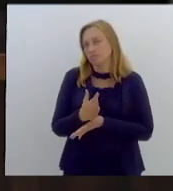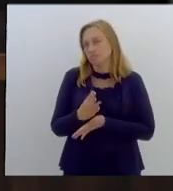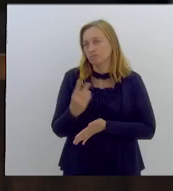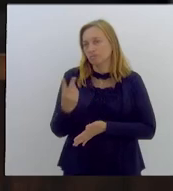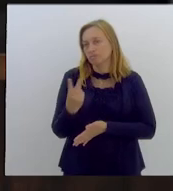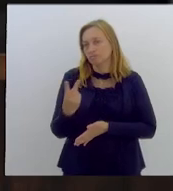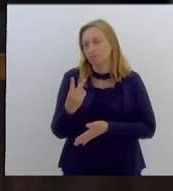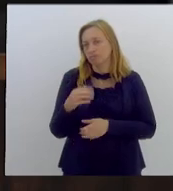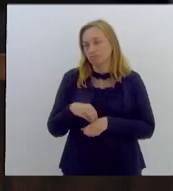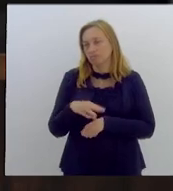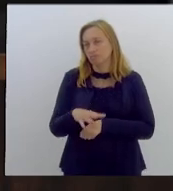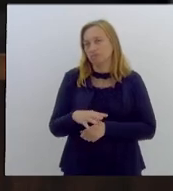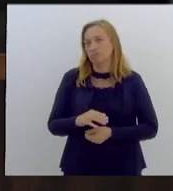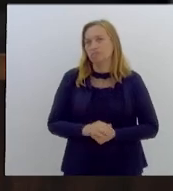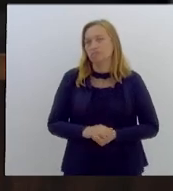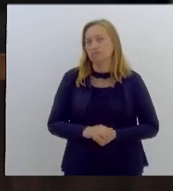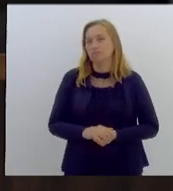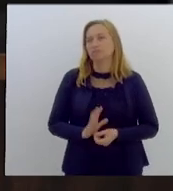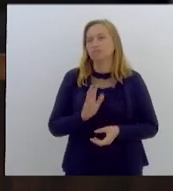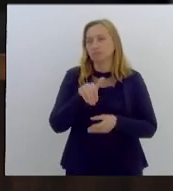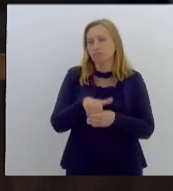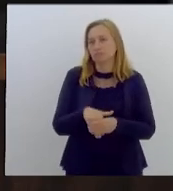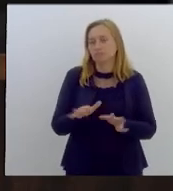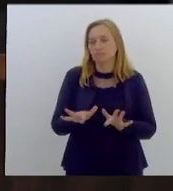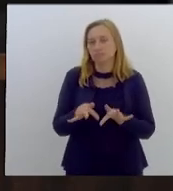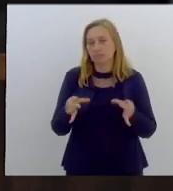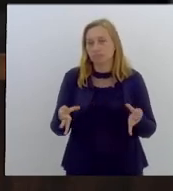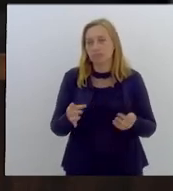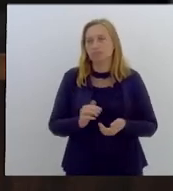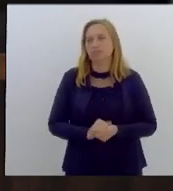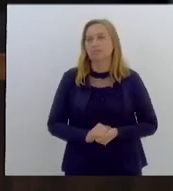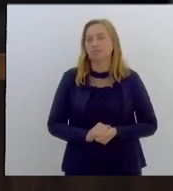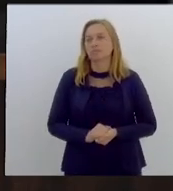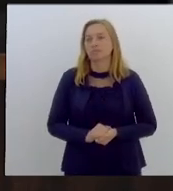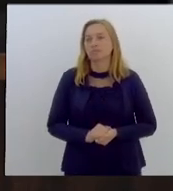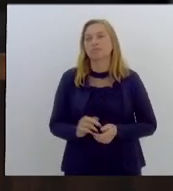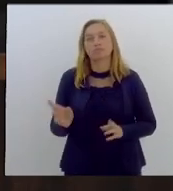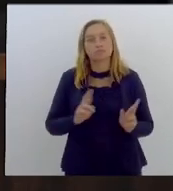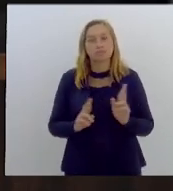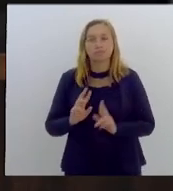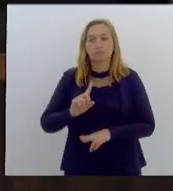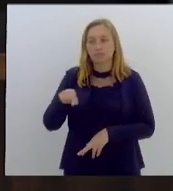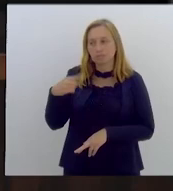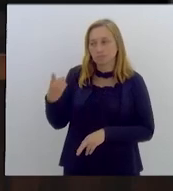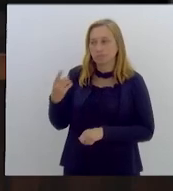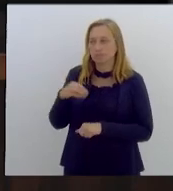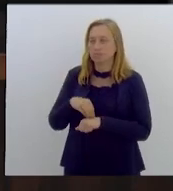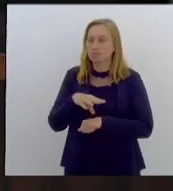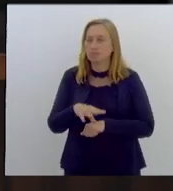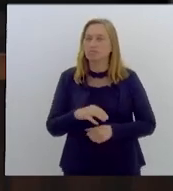2 destaques, uma votação simbólica, aglutinada. Em relação aos demais destaques,